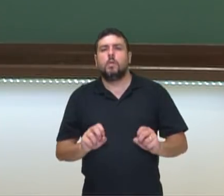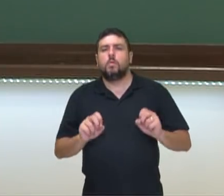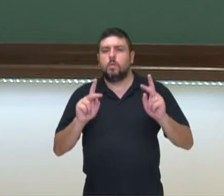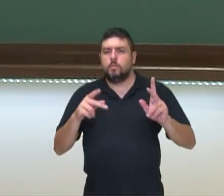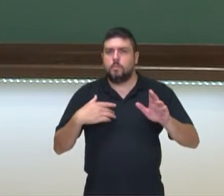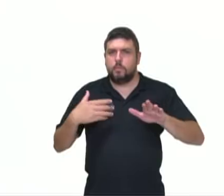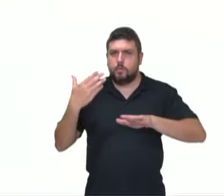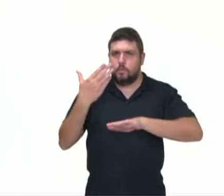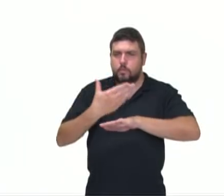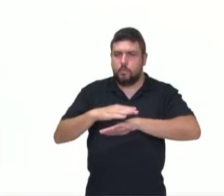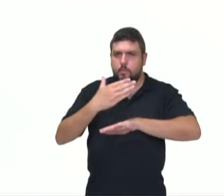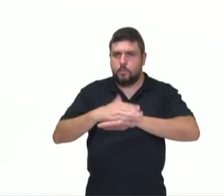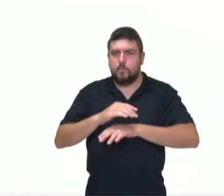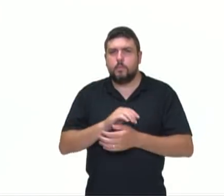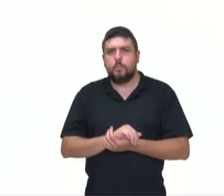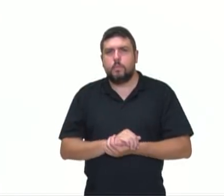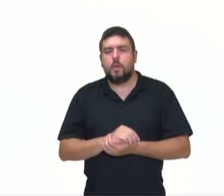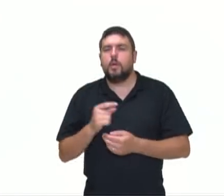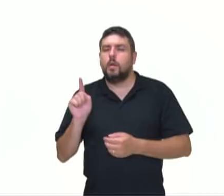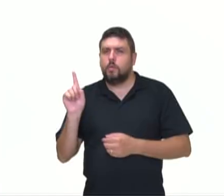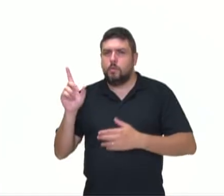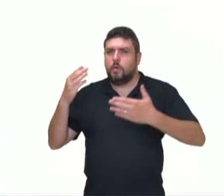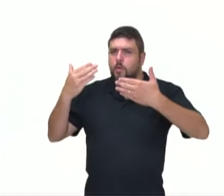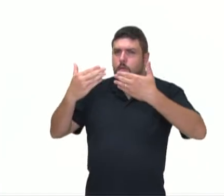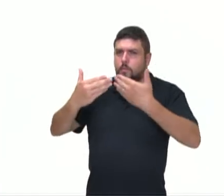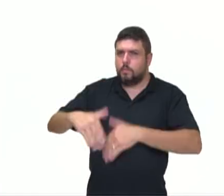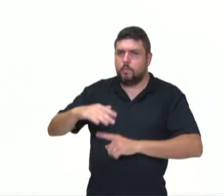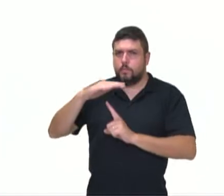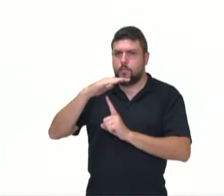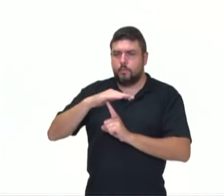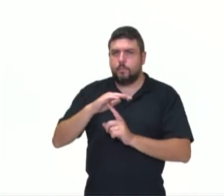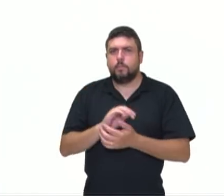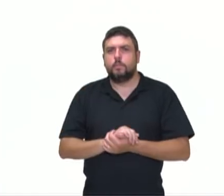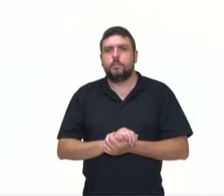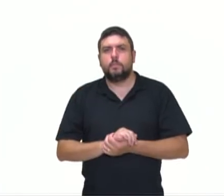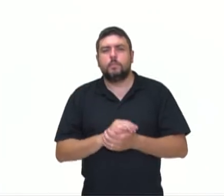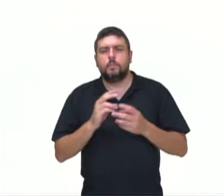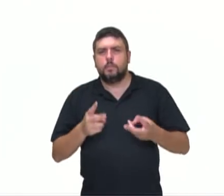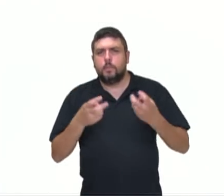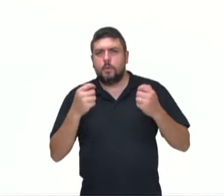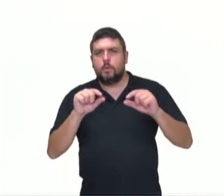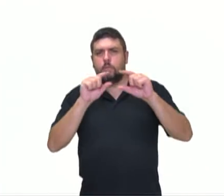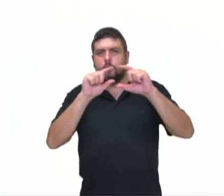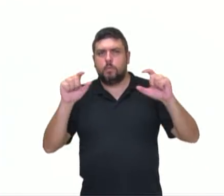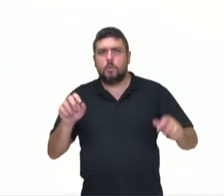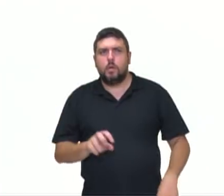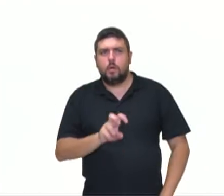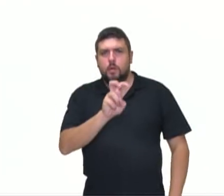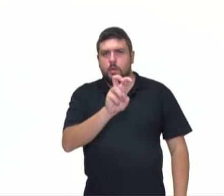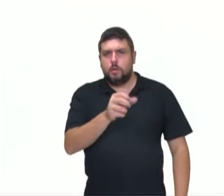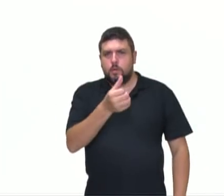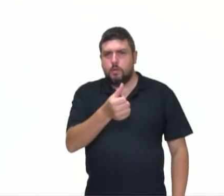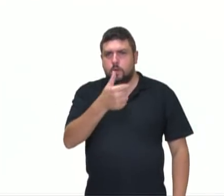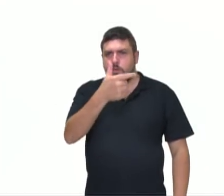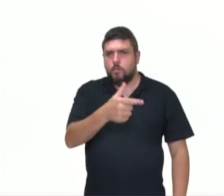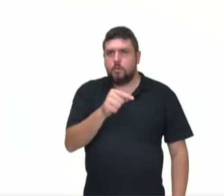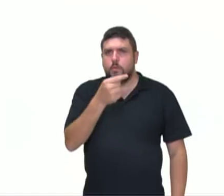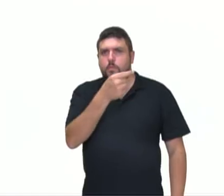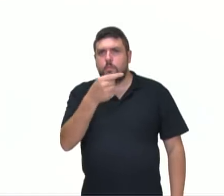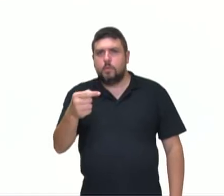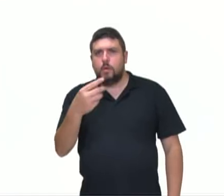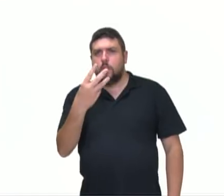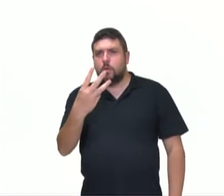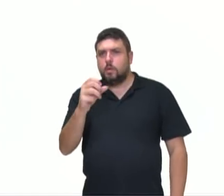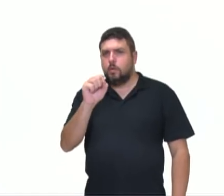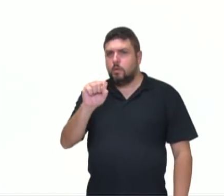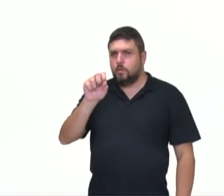praticando. Esse daqui caiu na prova Paraná. Observe a operação do quadro abaixo. 562 menos 385.